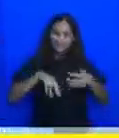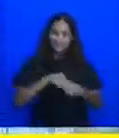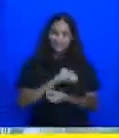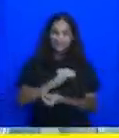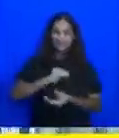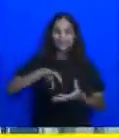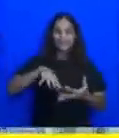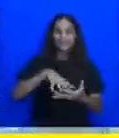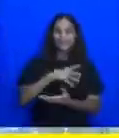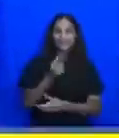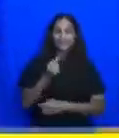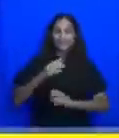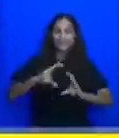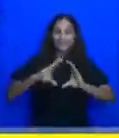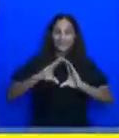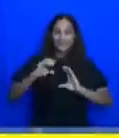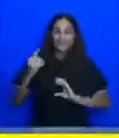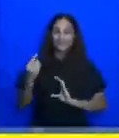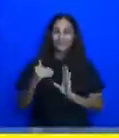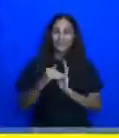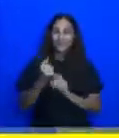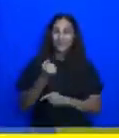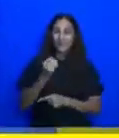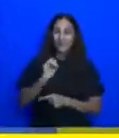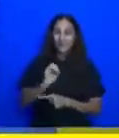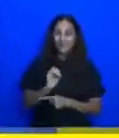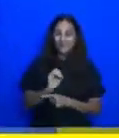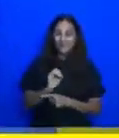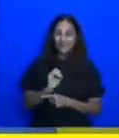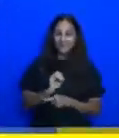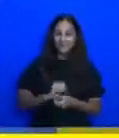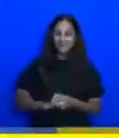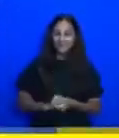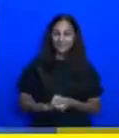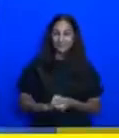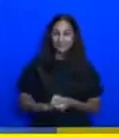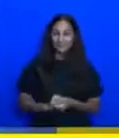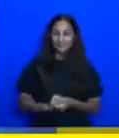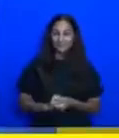Globo recarregado, embaralhando 80 bolas numeradas de 01 a 80.